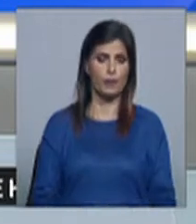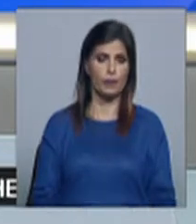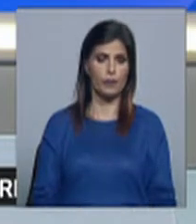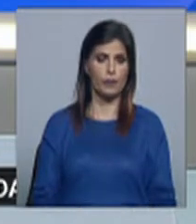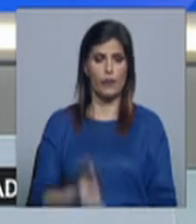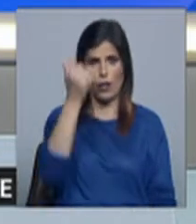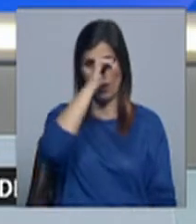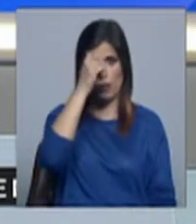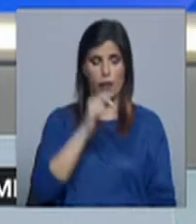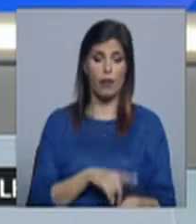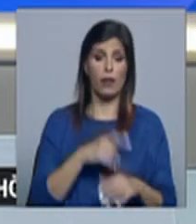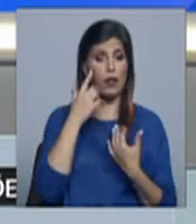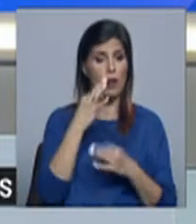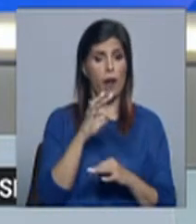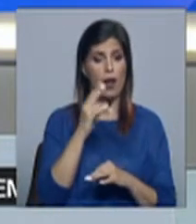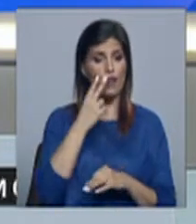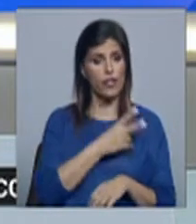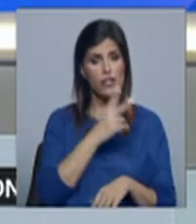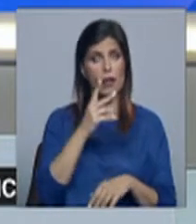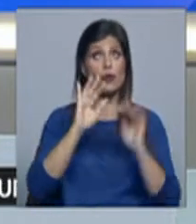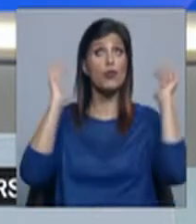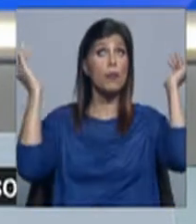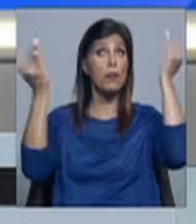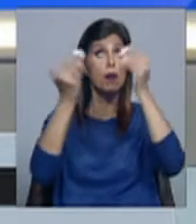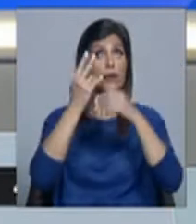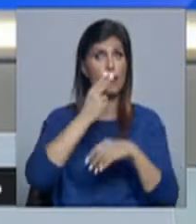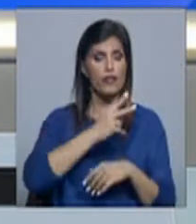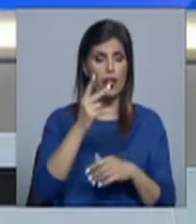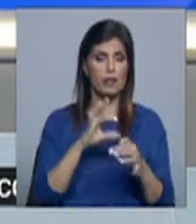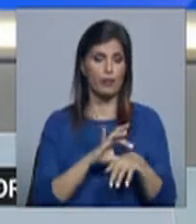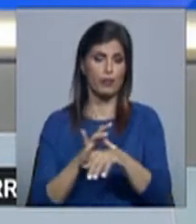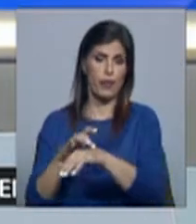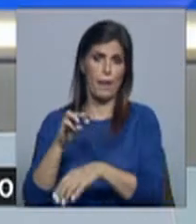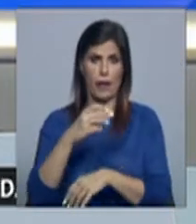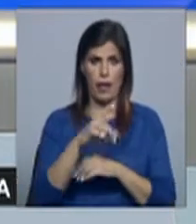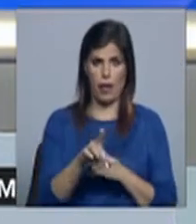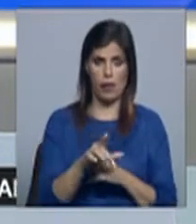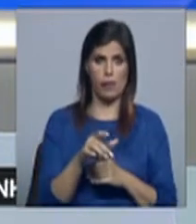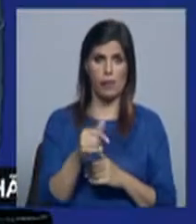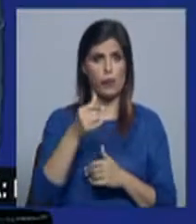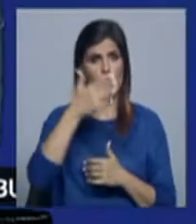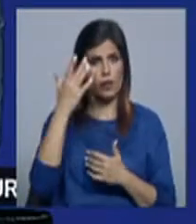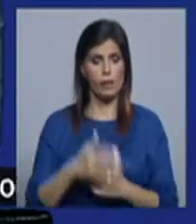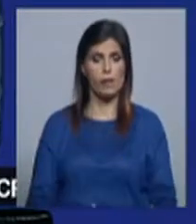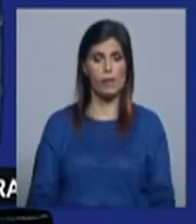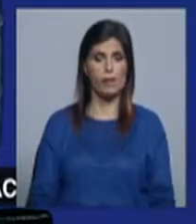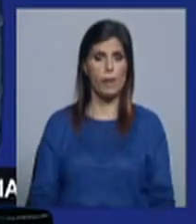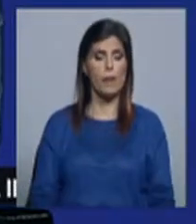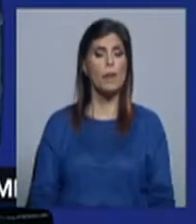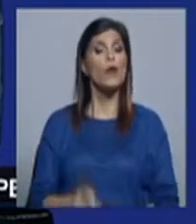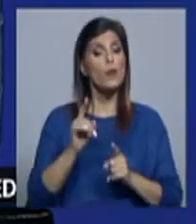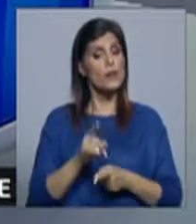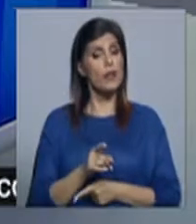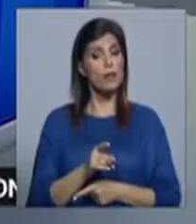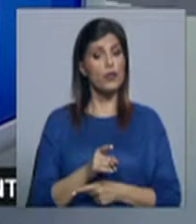Ao domingo é habitual, viajamos até ao espaço numa viagem conduzida pelo Miguel Gonçalves. Miguel, bom dia. Bom dia, Cristiana. Começamos com